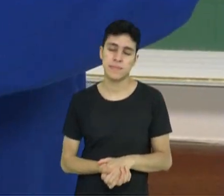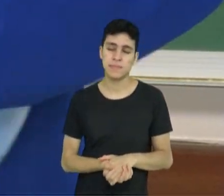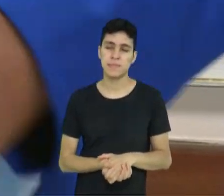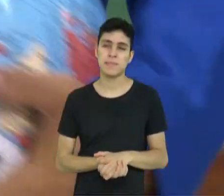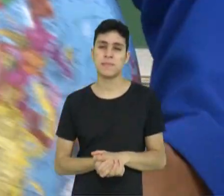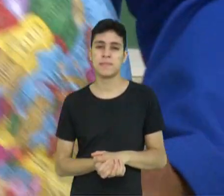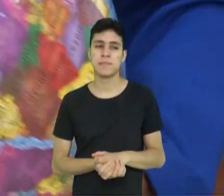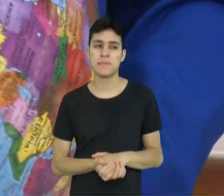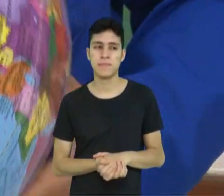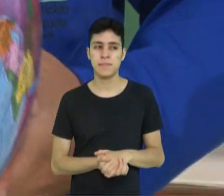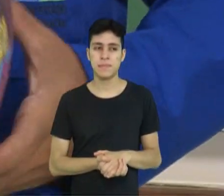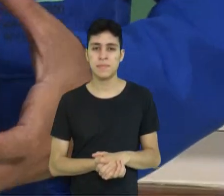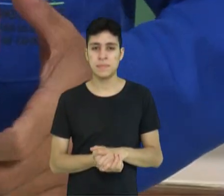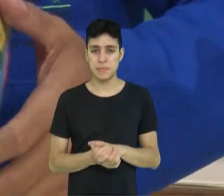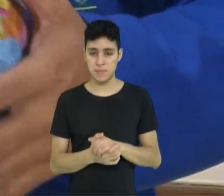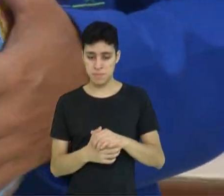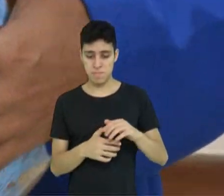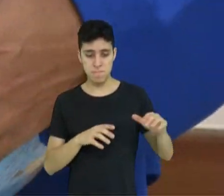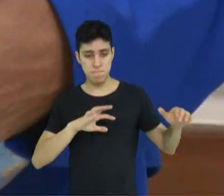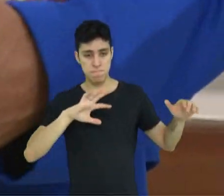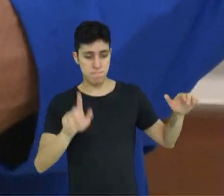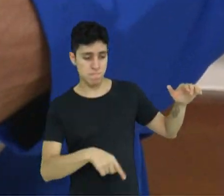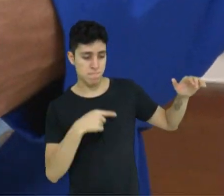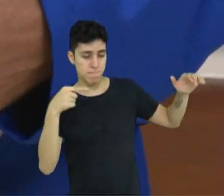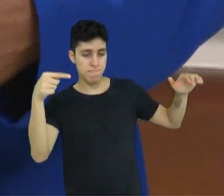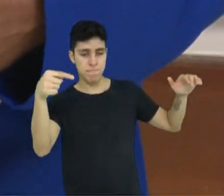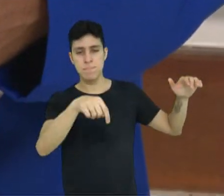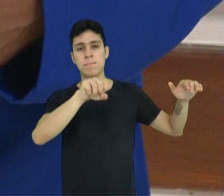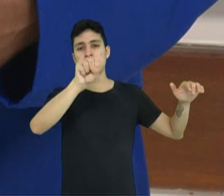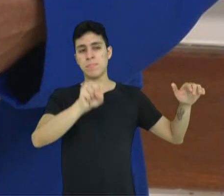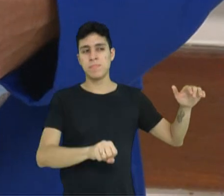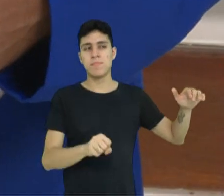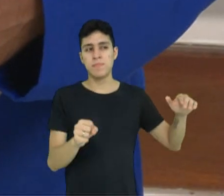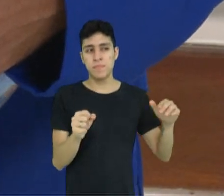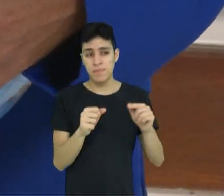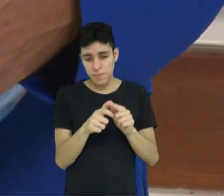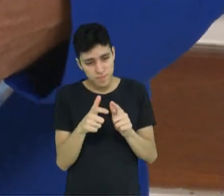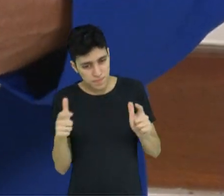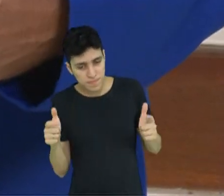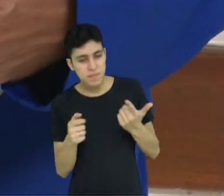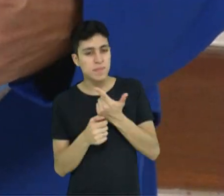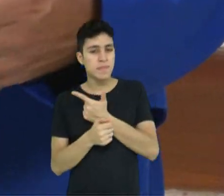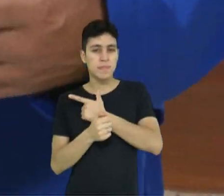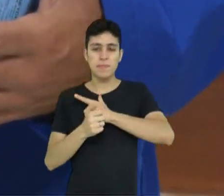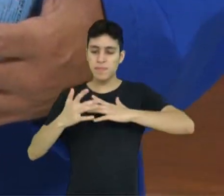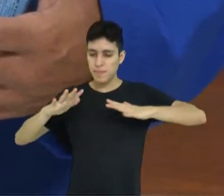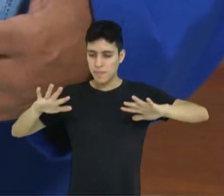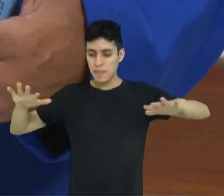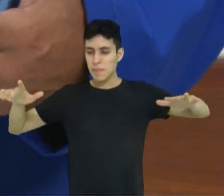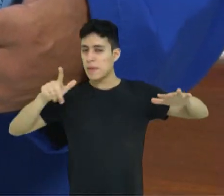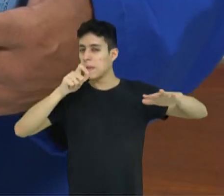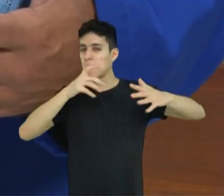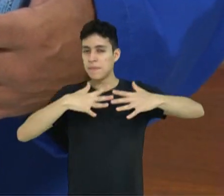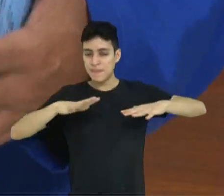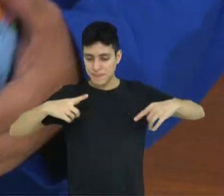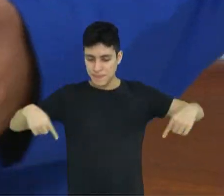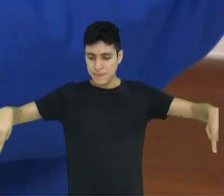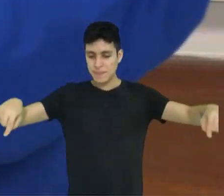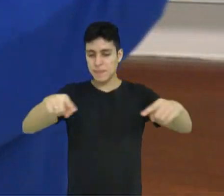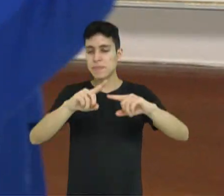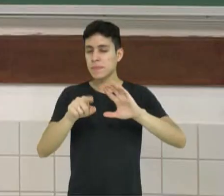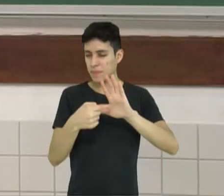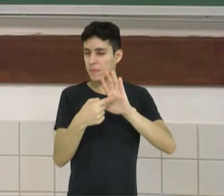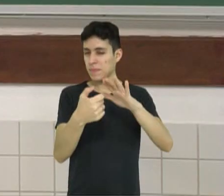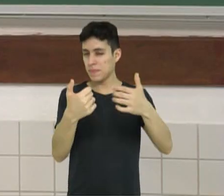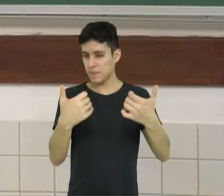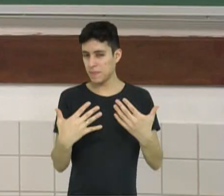Polo Norte e o Polo Sul. A extensão um pouco maior, tem a presença de alguns mares aqui, e a gente já vai verificar